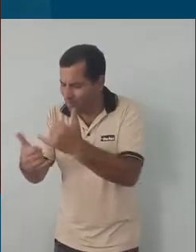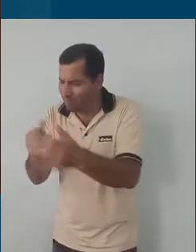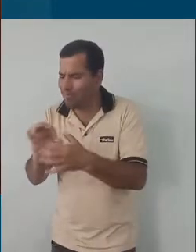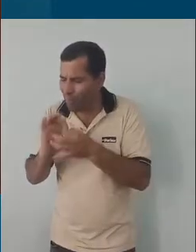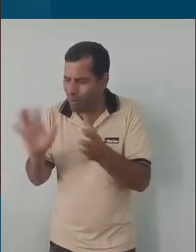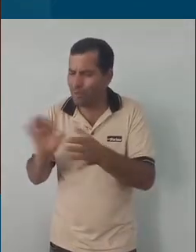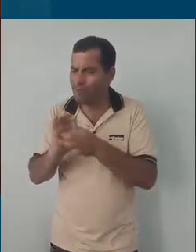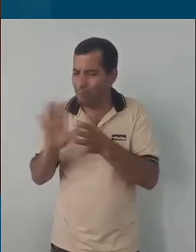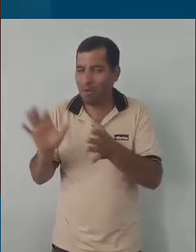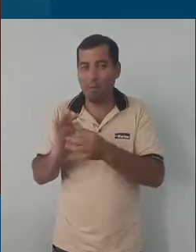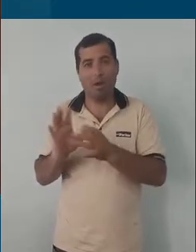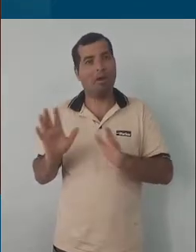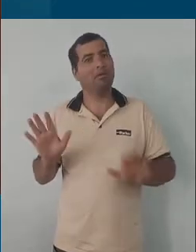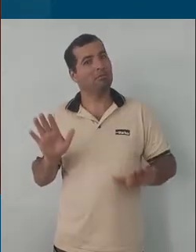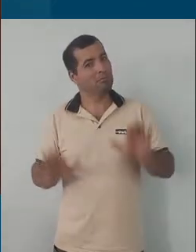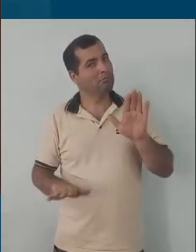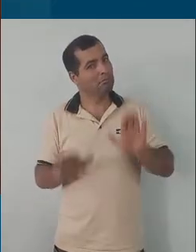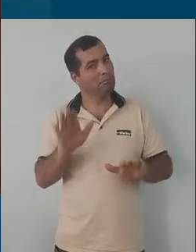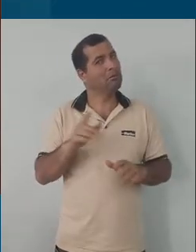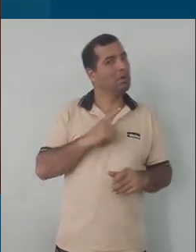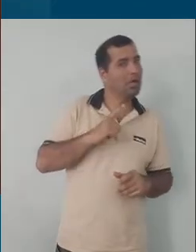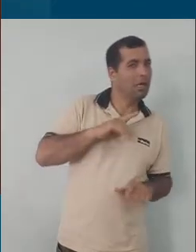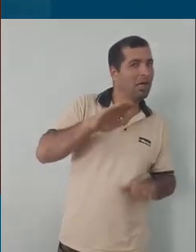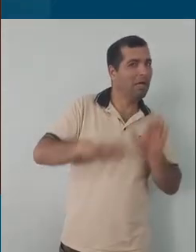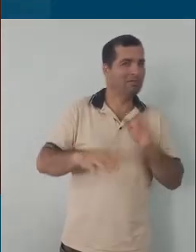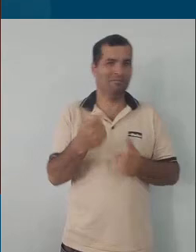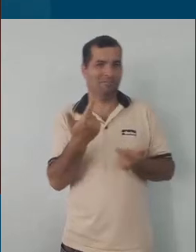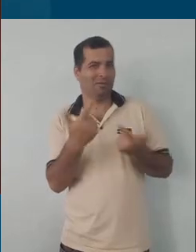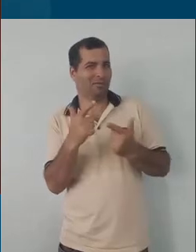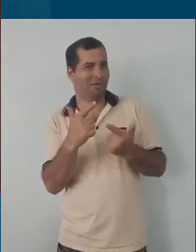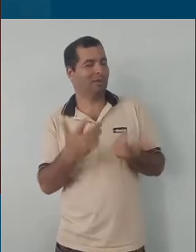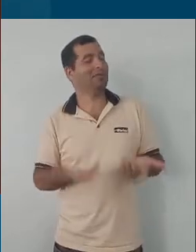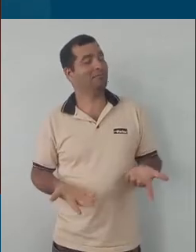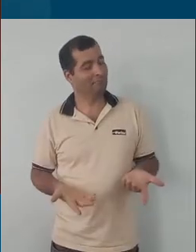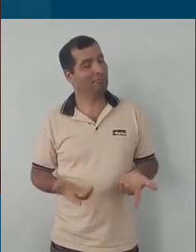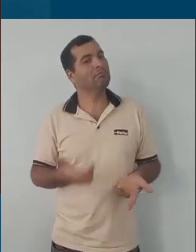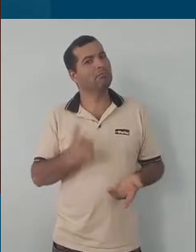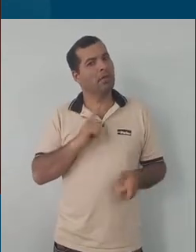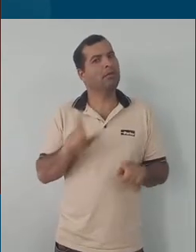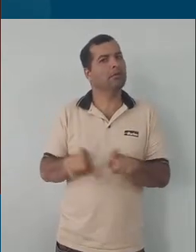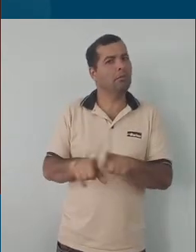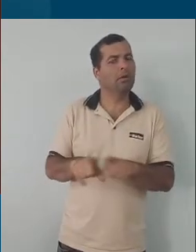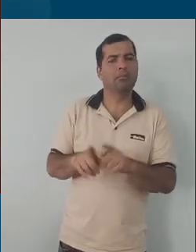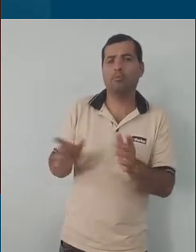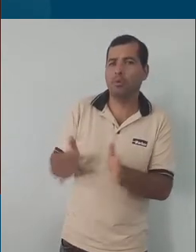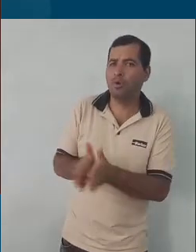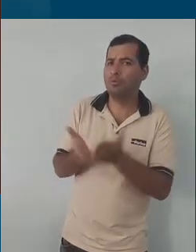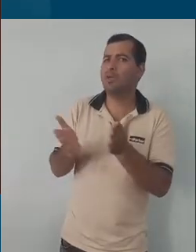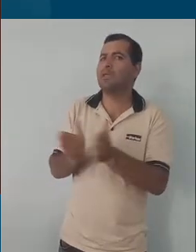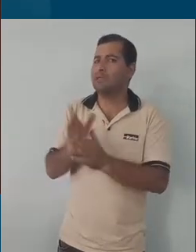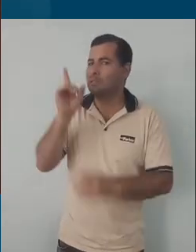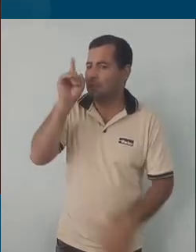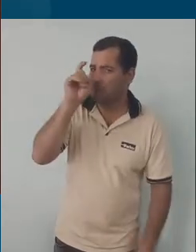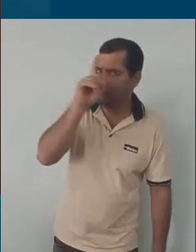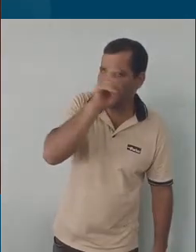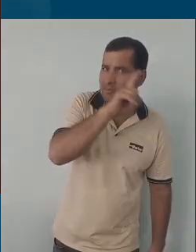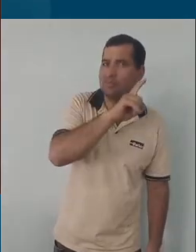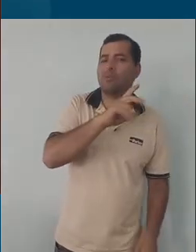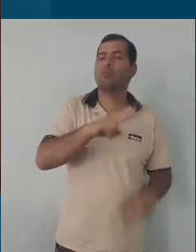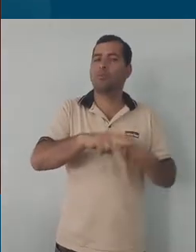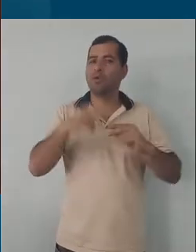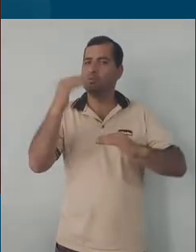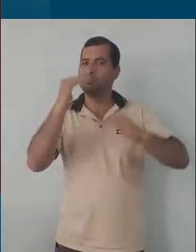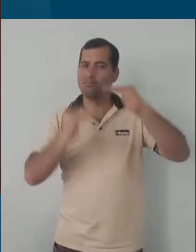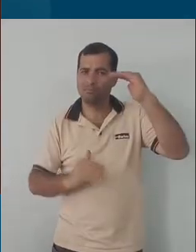Muita criança, a gente sabe, né, a pobreza que ampliou-se profundamente nesse país, nesses